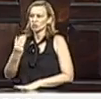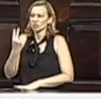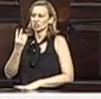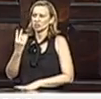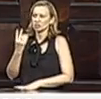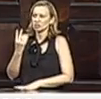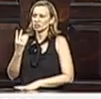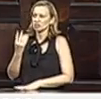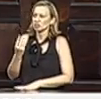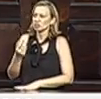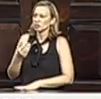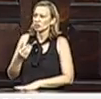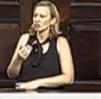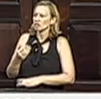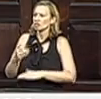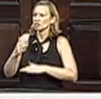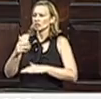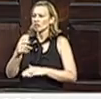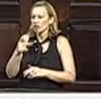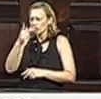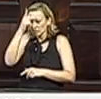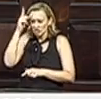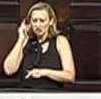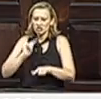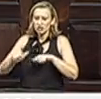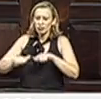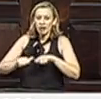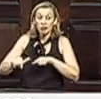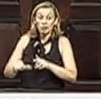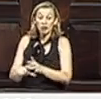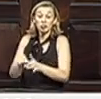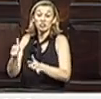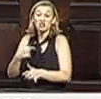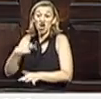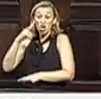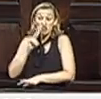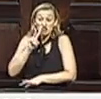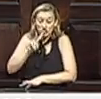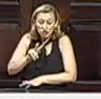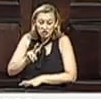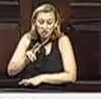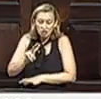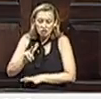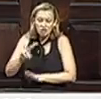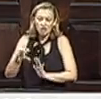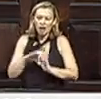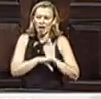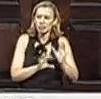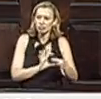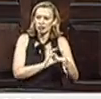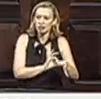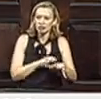o trabalhador. Então, pela primeira vez, eu vi a emenda do deputado